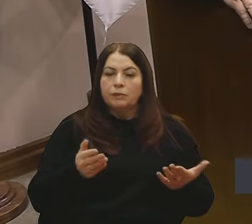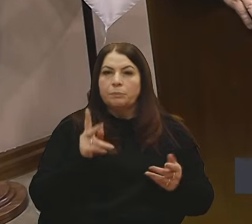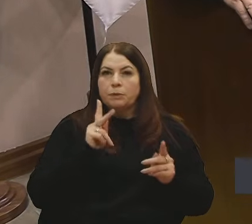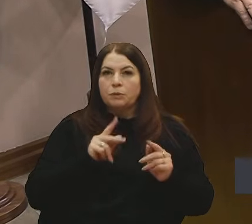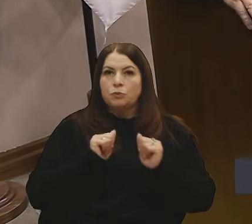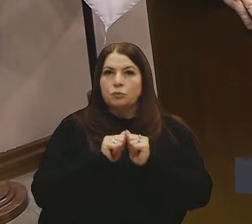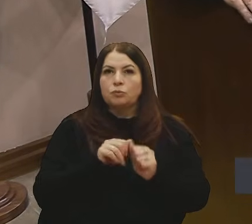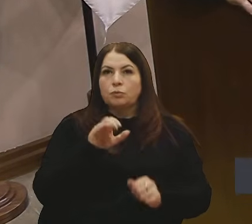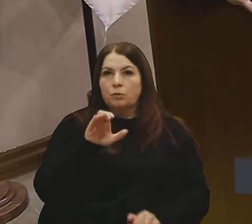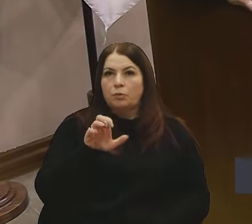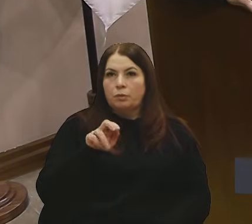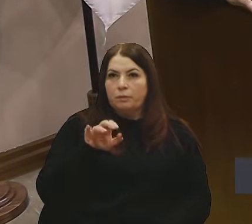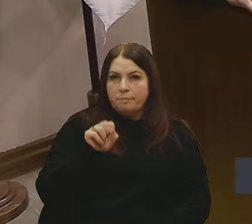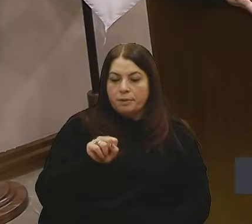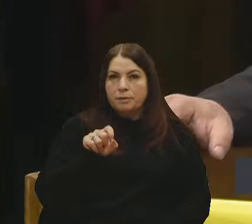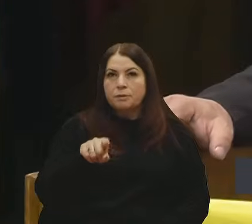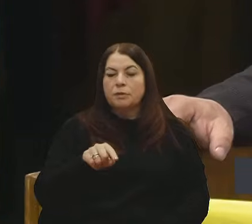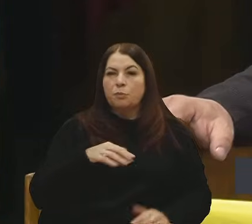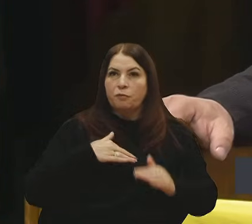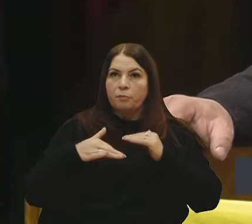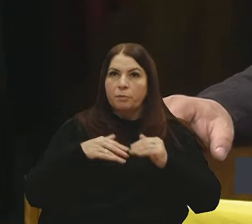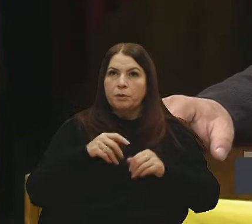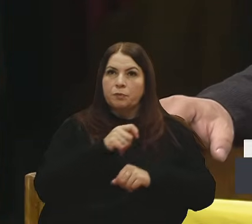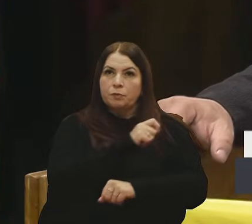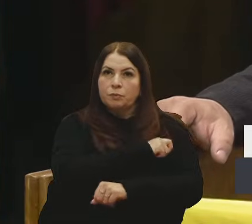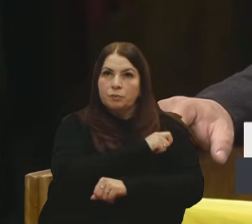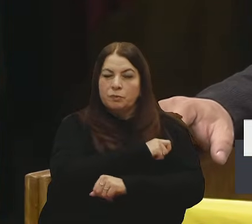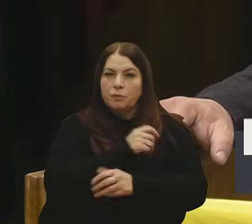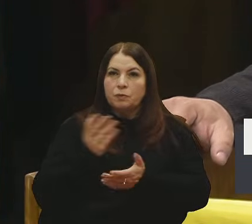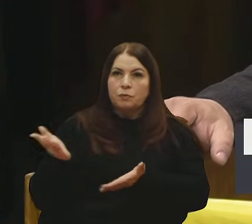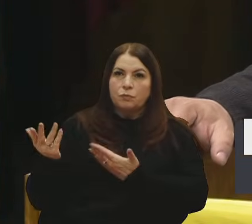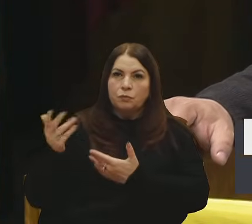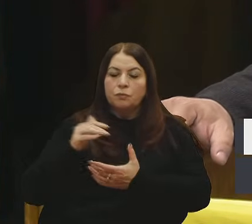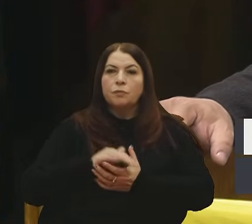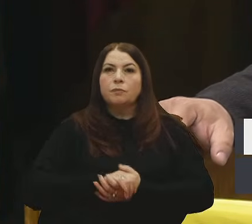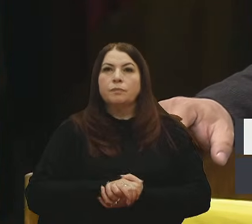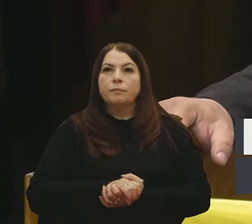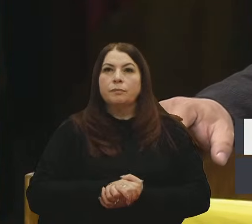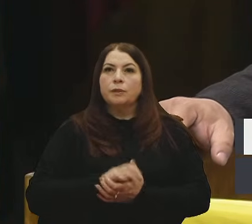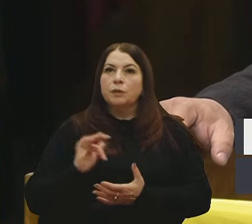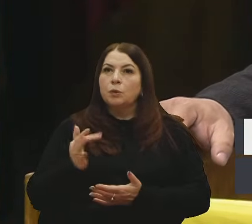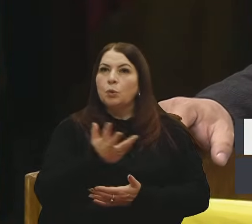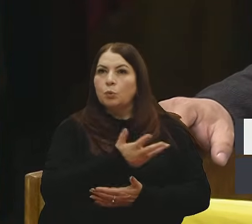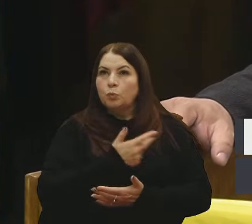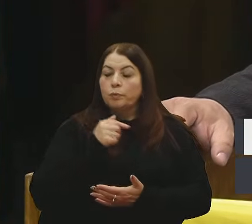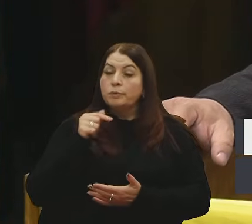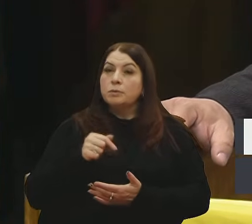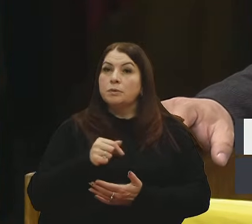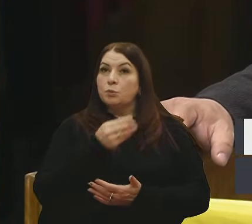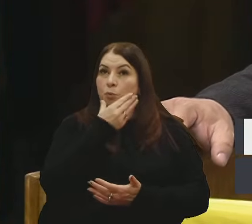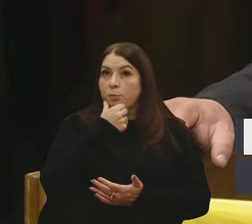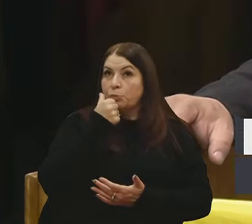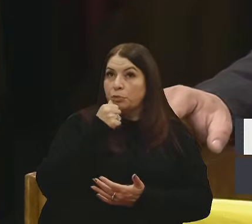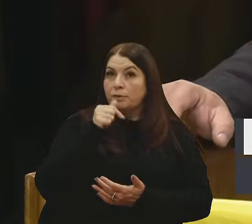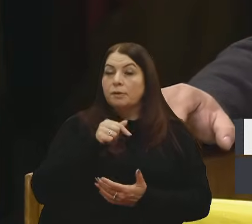do CEPERS, do movimento estudantil, da juventude, e a todos aqueles e aquelas que